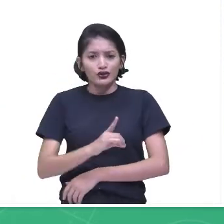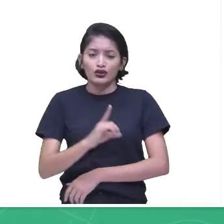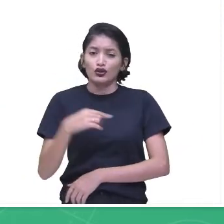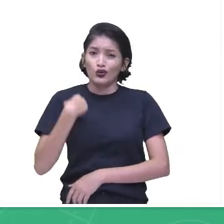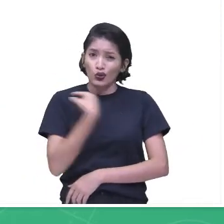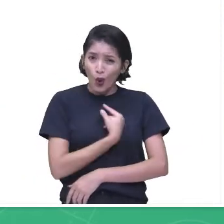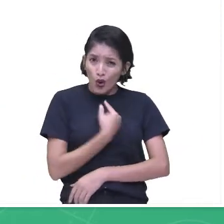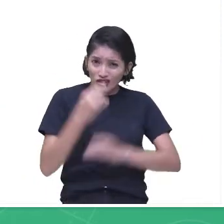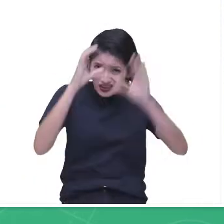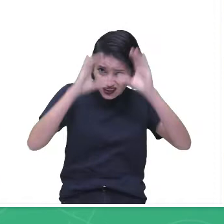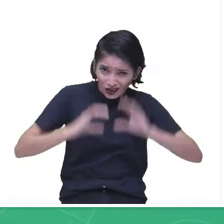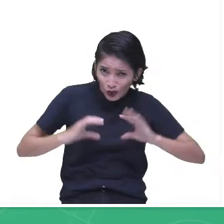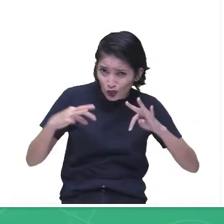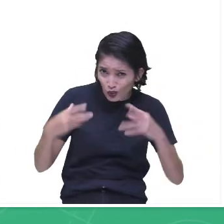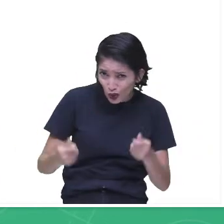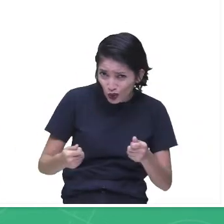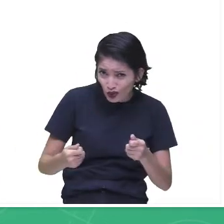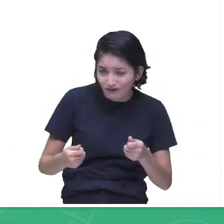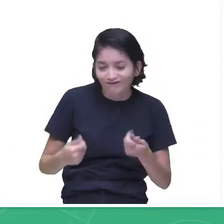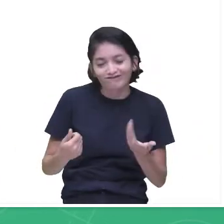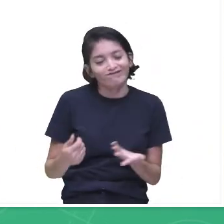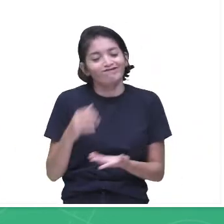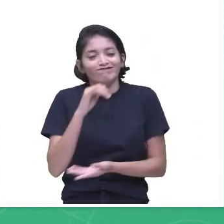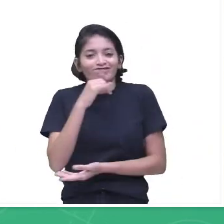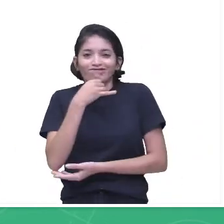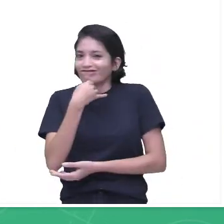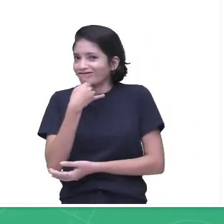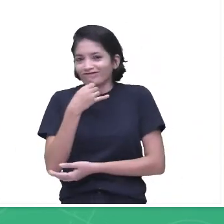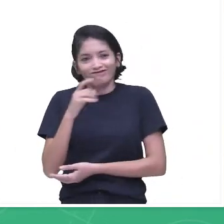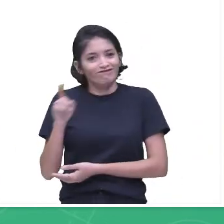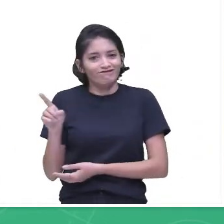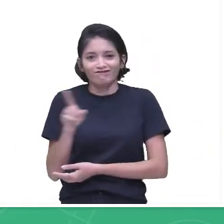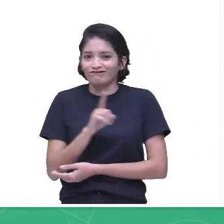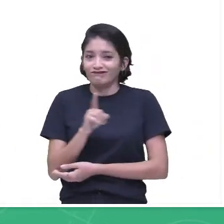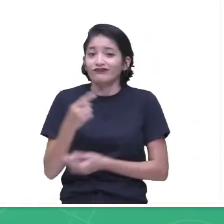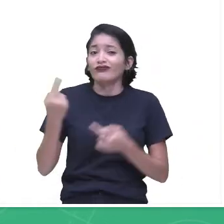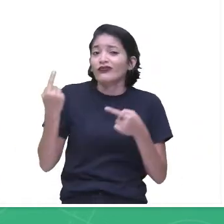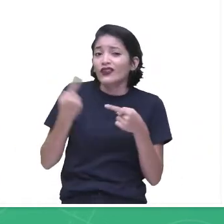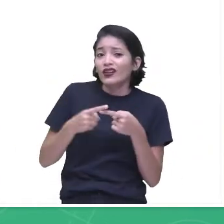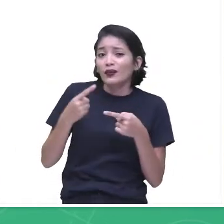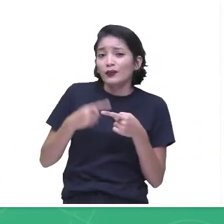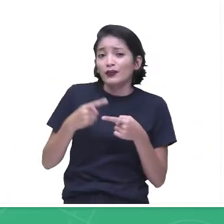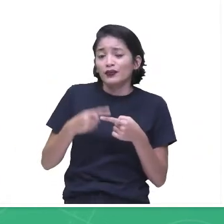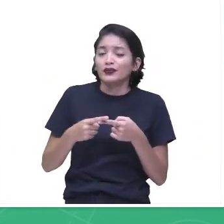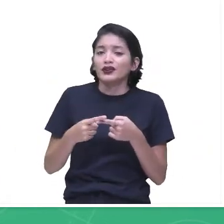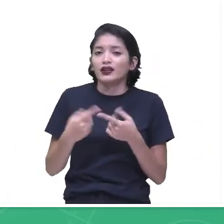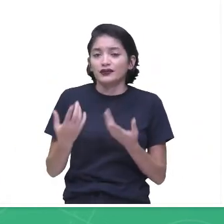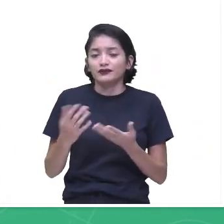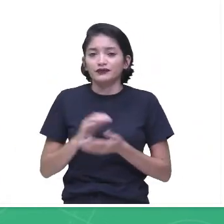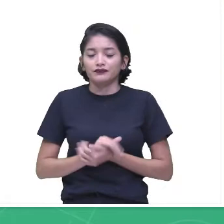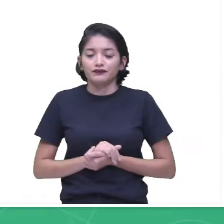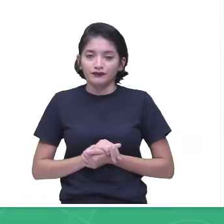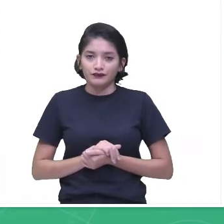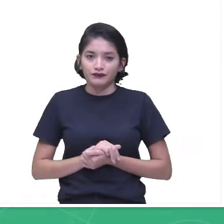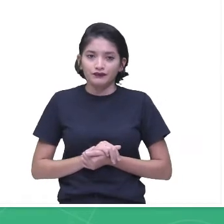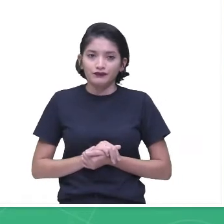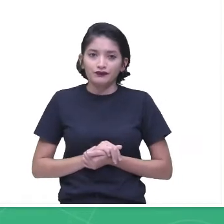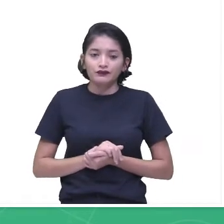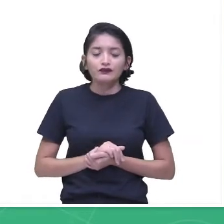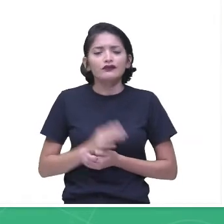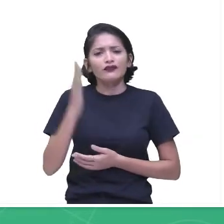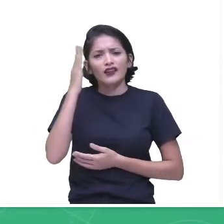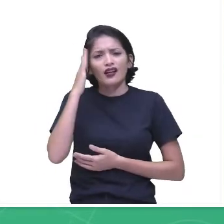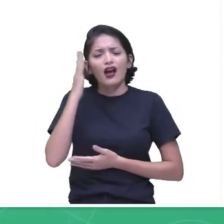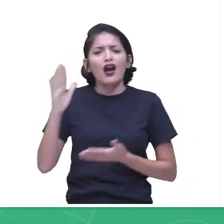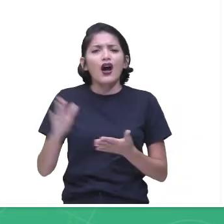todos cidadãos? Infelizmente, nem todos, ele diz, né? Porque nós sabemos que, por exemplo, muitas pessoas